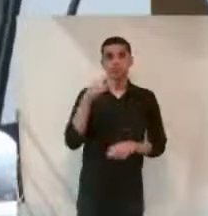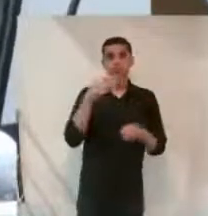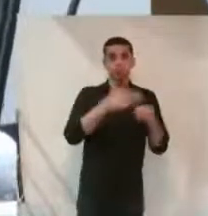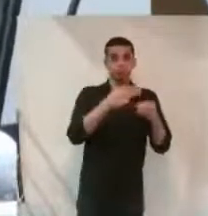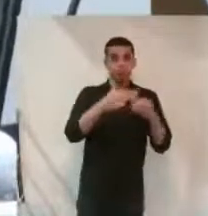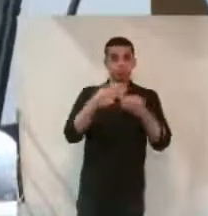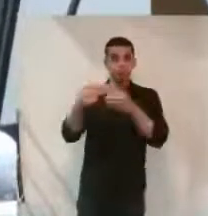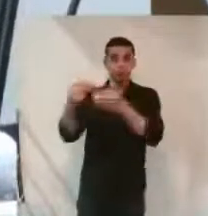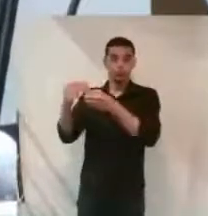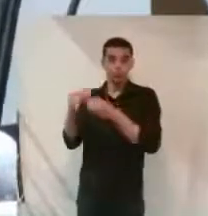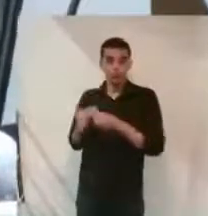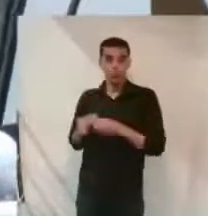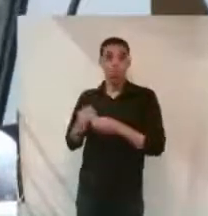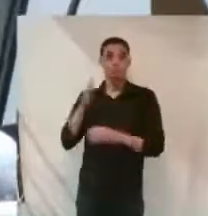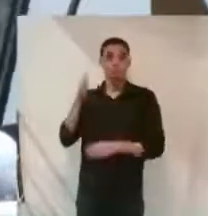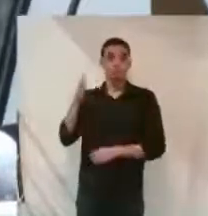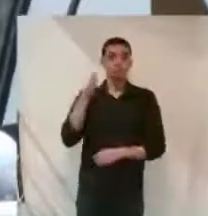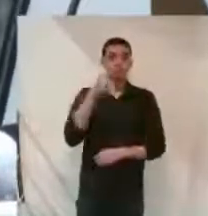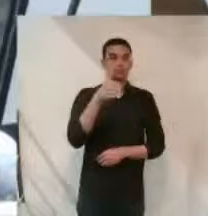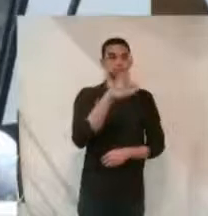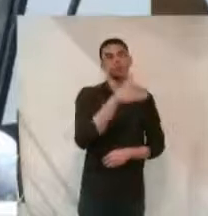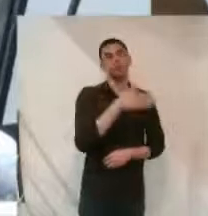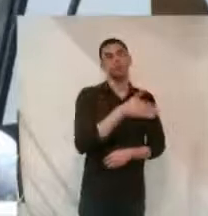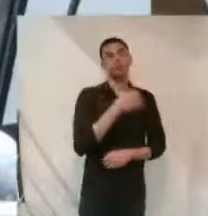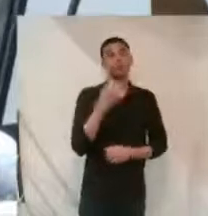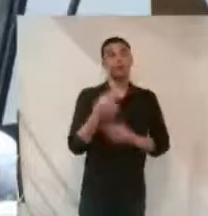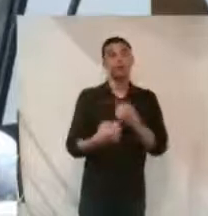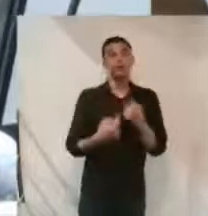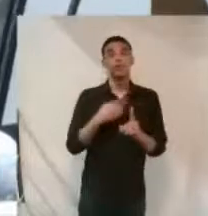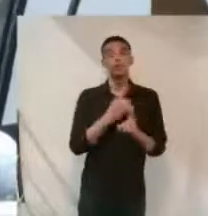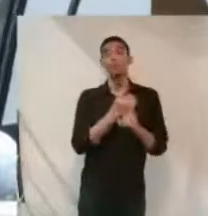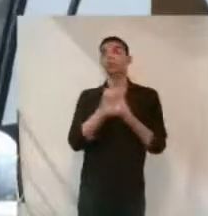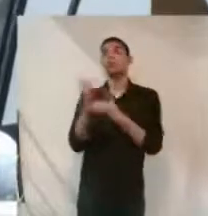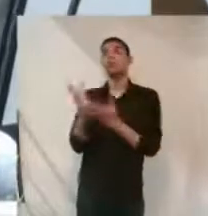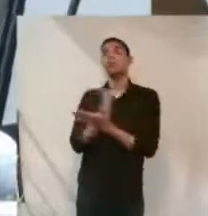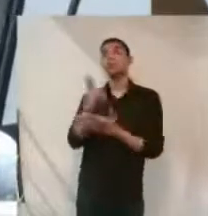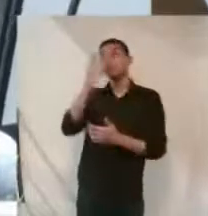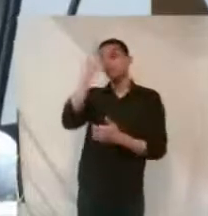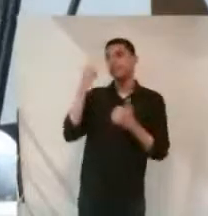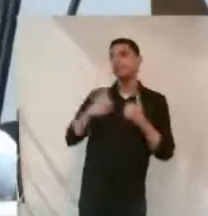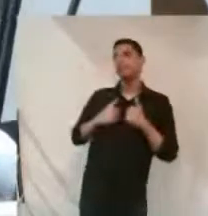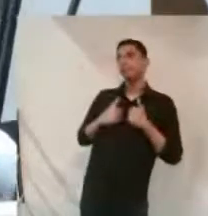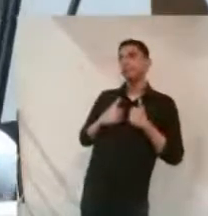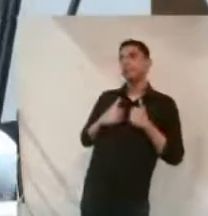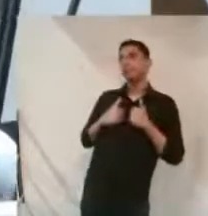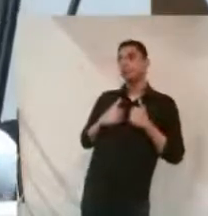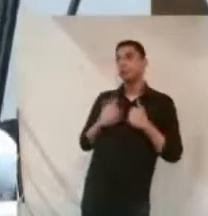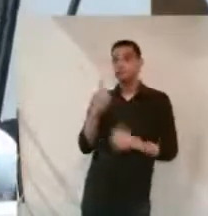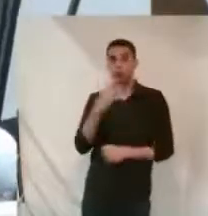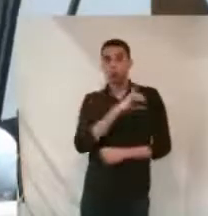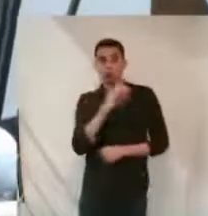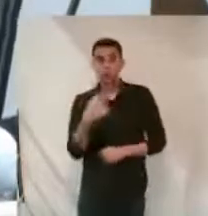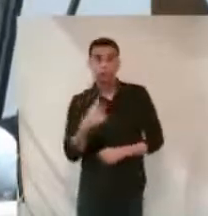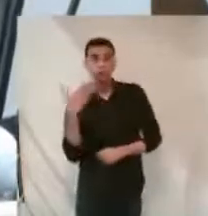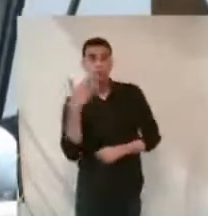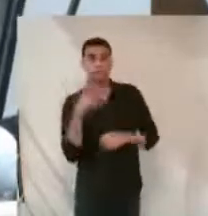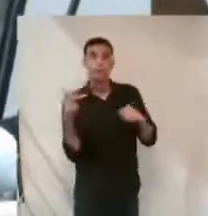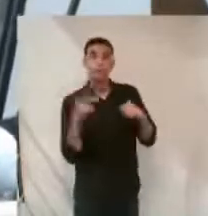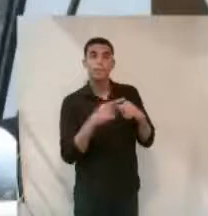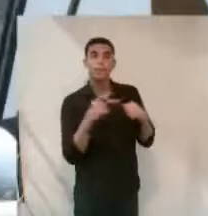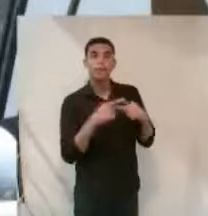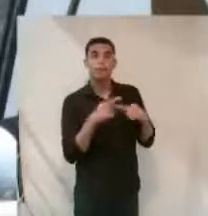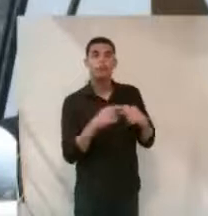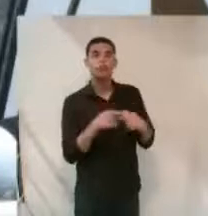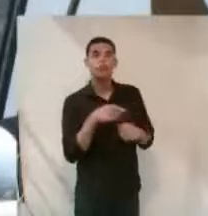zona de conforto? Muitas vezes eu encontro o pessoal de zona de conforto. A gente estava indo para Petrolina no dia desse, está lá em Floresta, cheio de lixo na estrada. Então, alguém